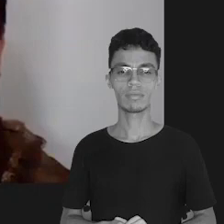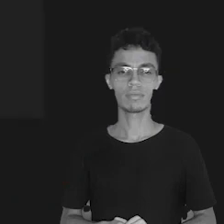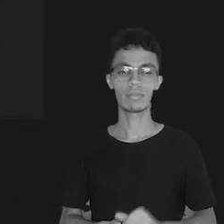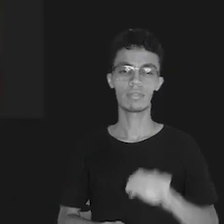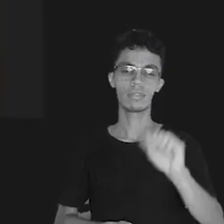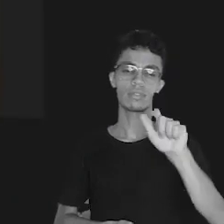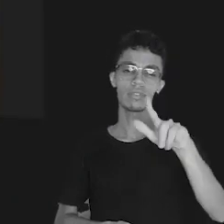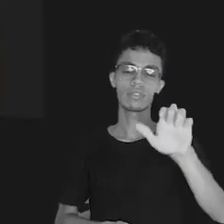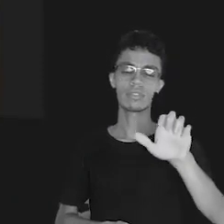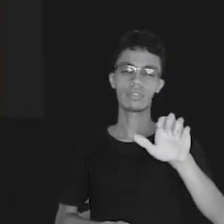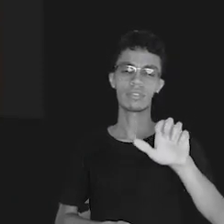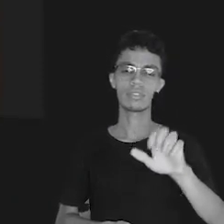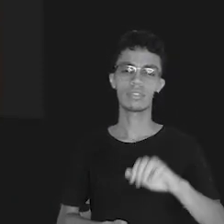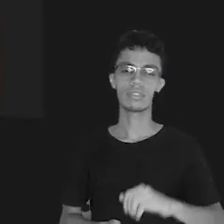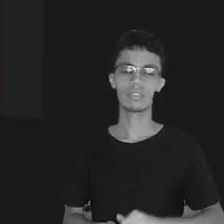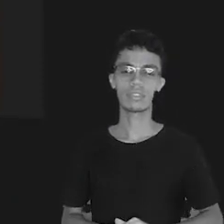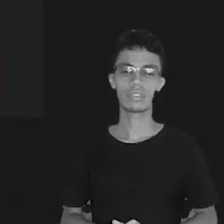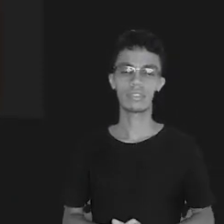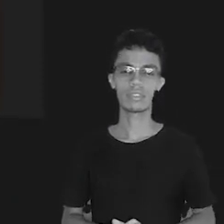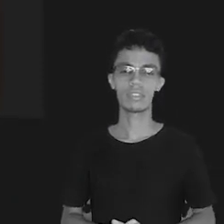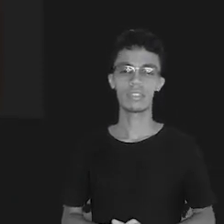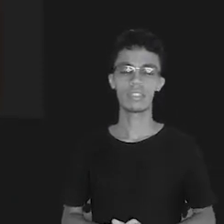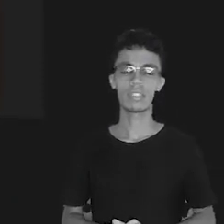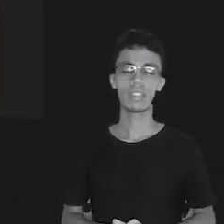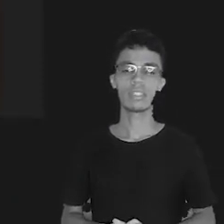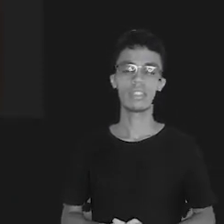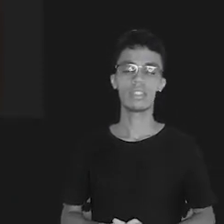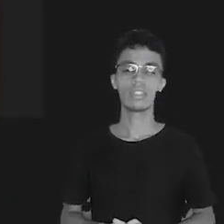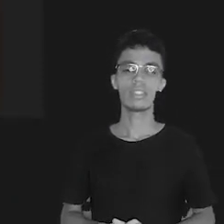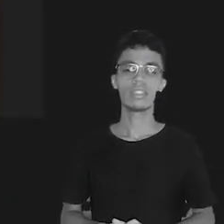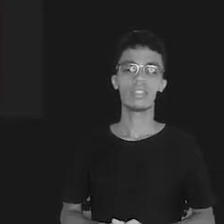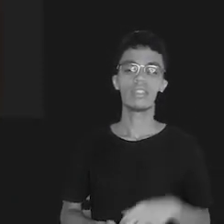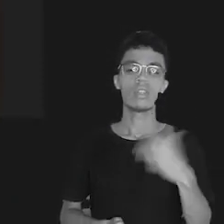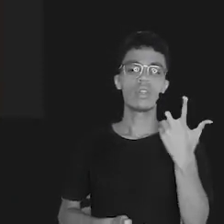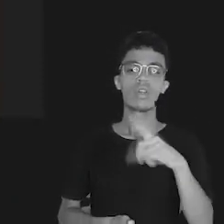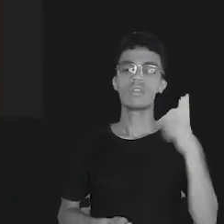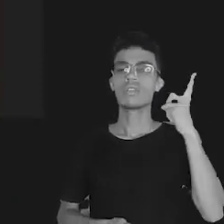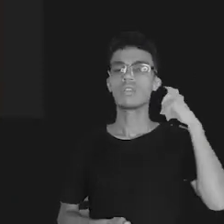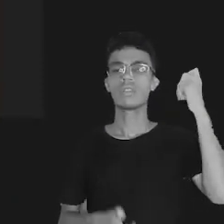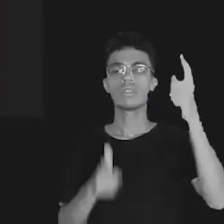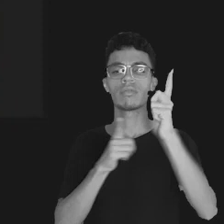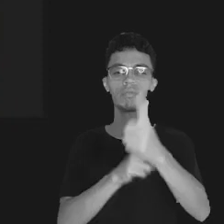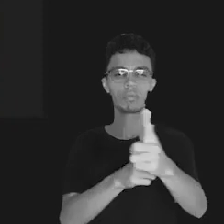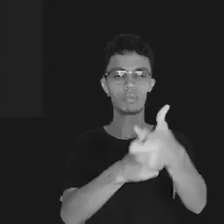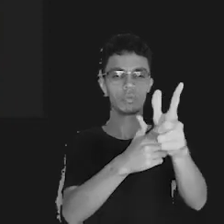A lei! Houve-se nova rajada de metralhadoras.